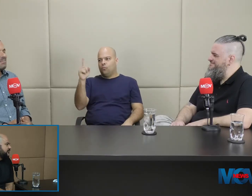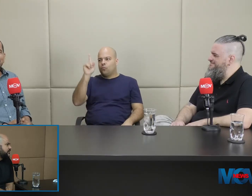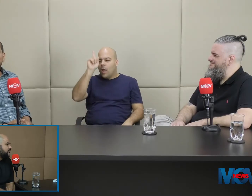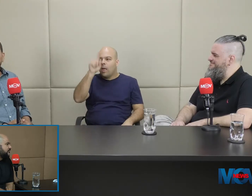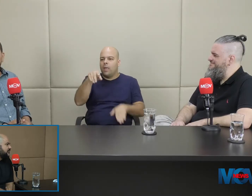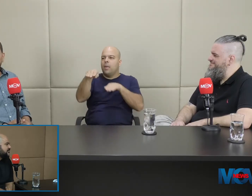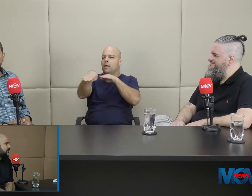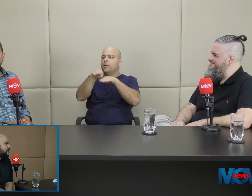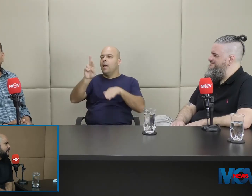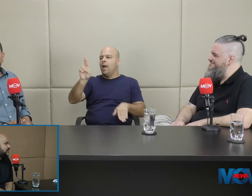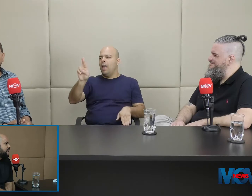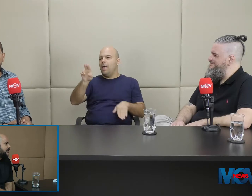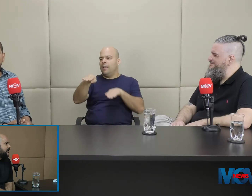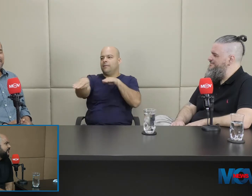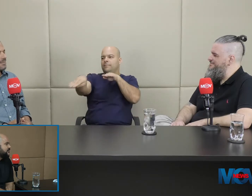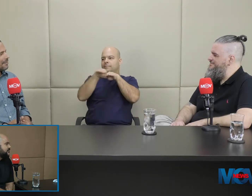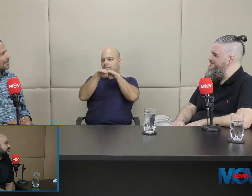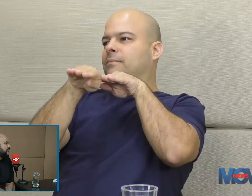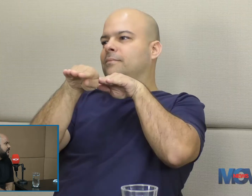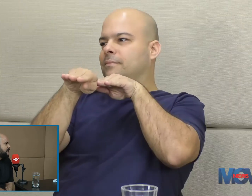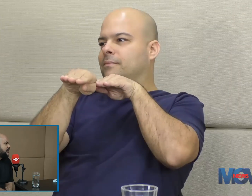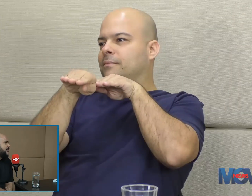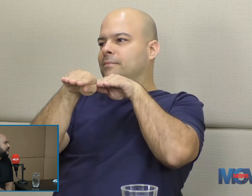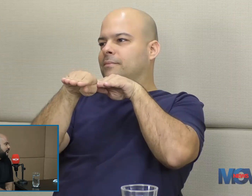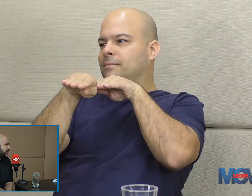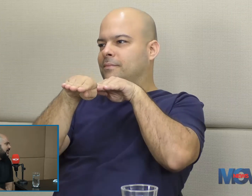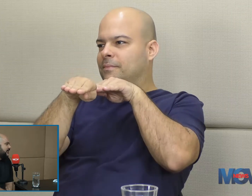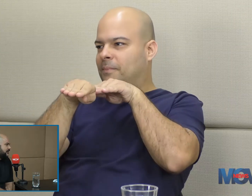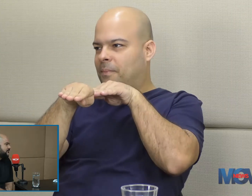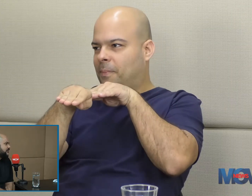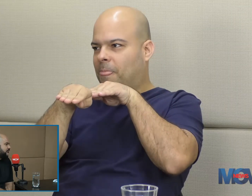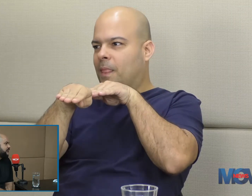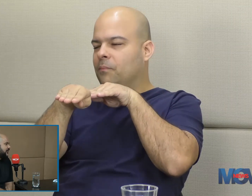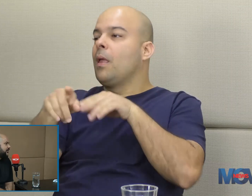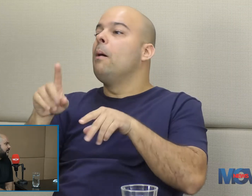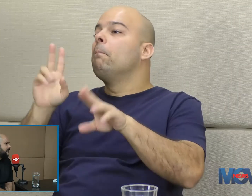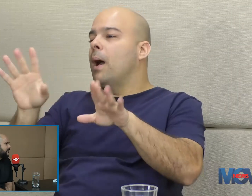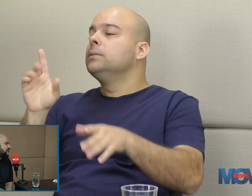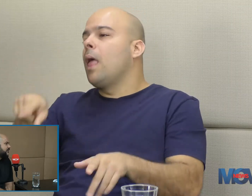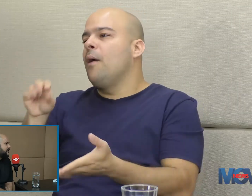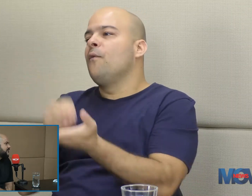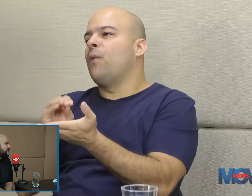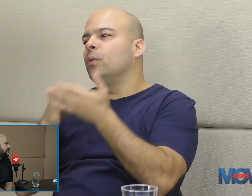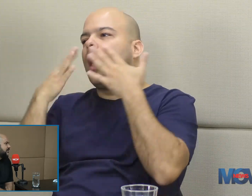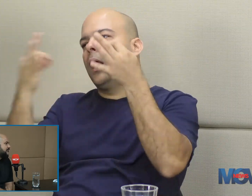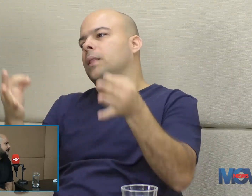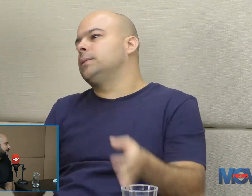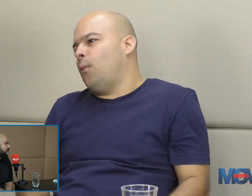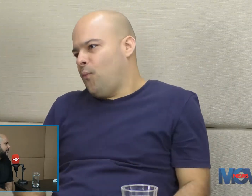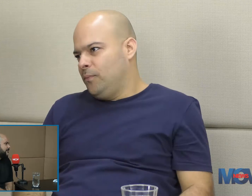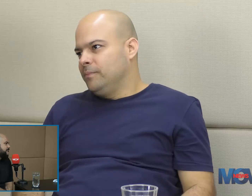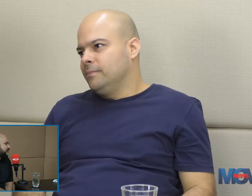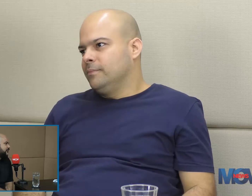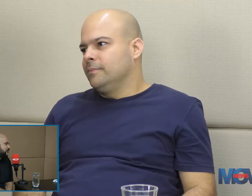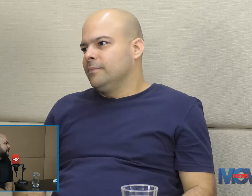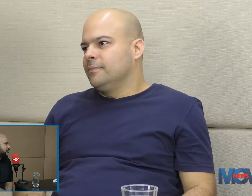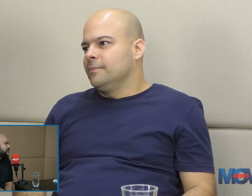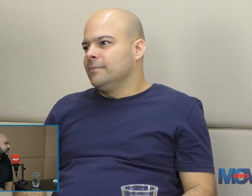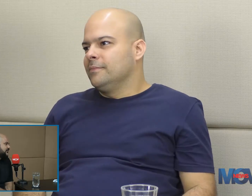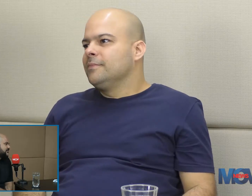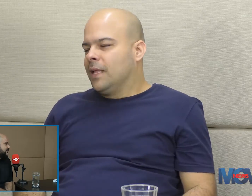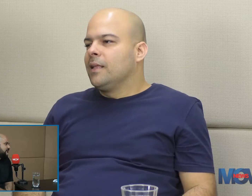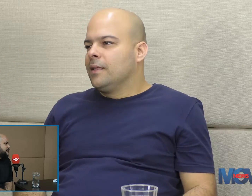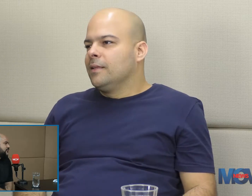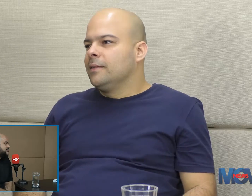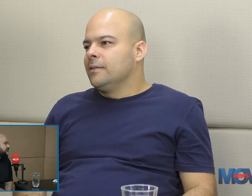Uma vez, já aconteceu uma vez. No carro eu fui dar ré. Eu fui dar ré uma vez e bateu. Mas faltou um pouco